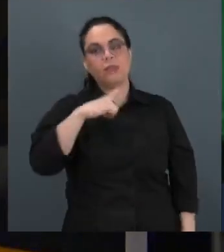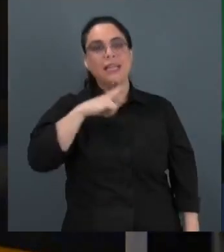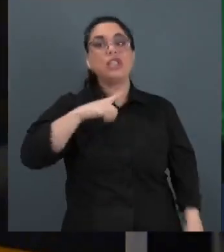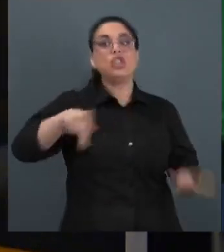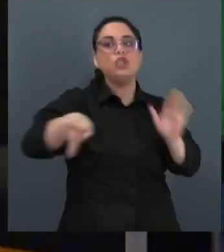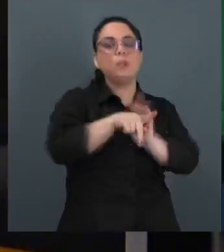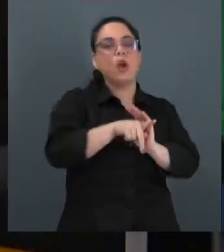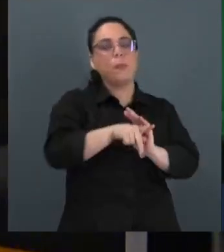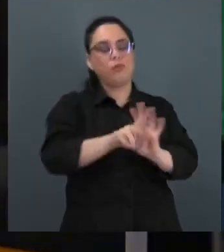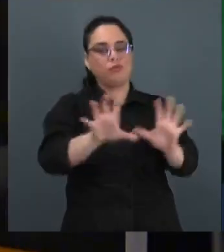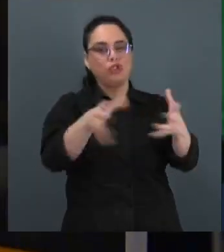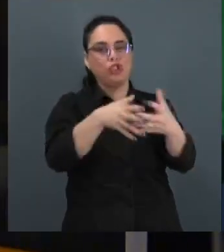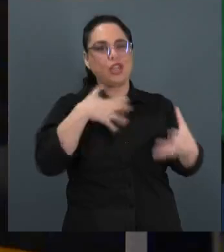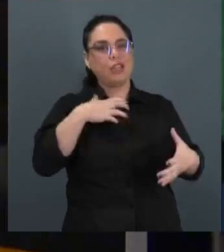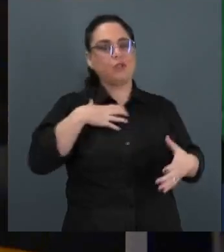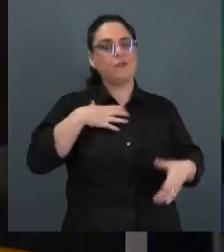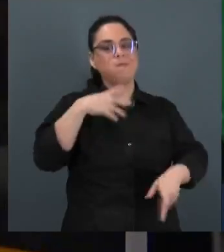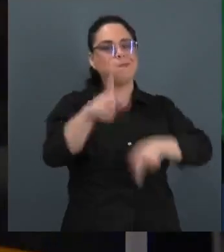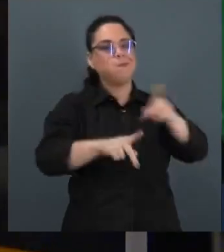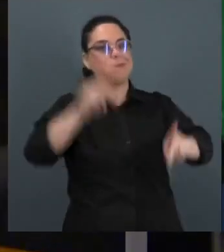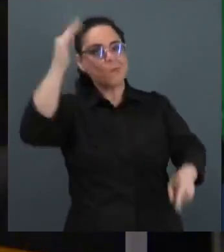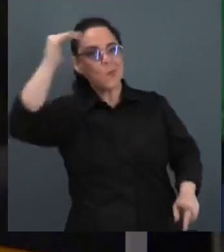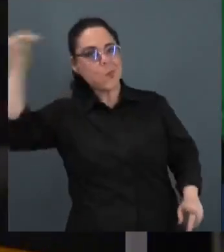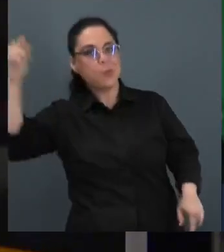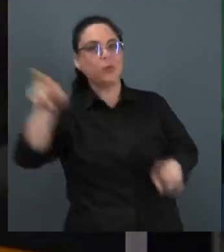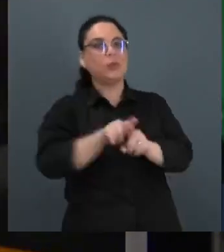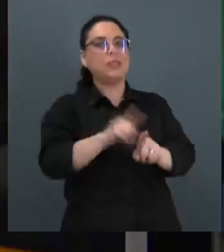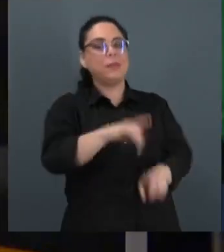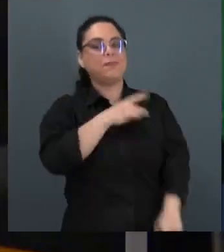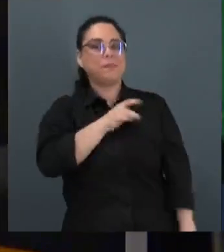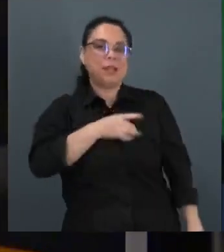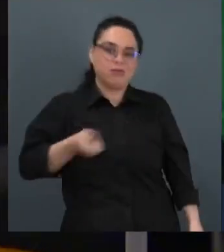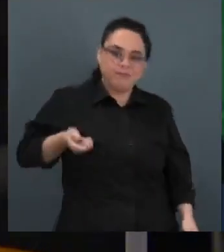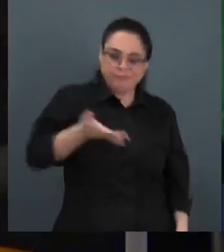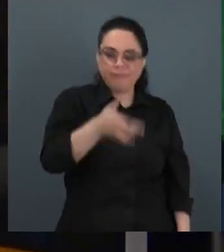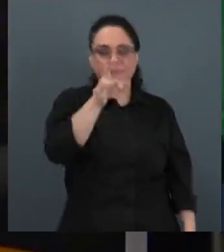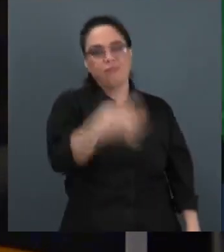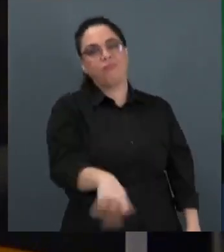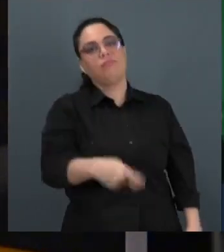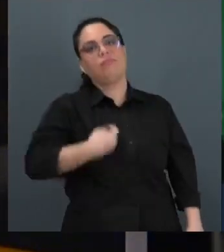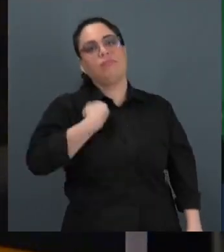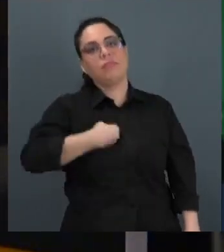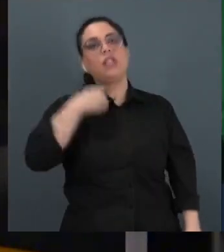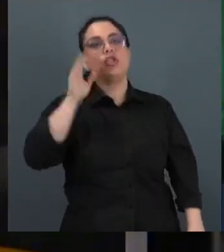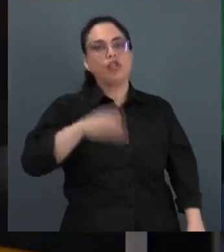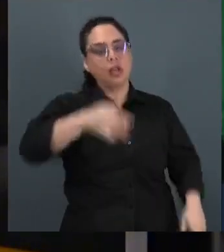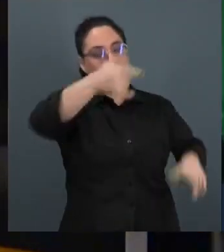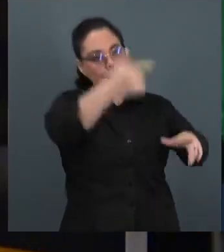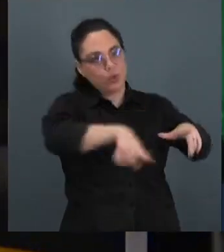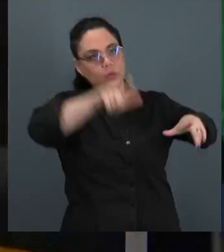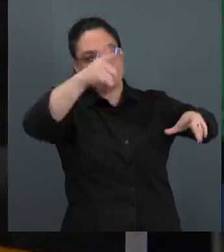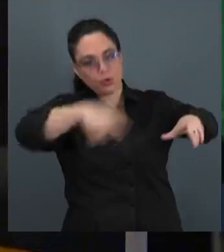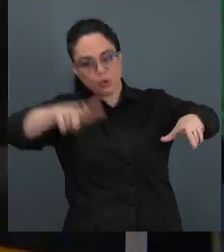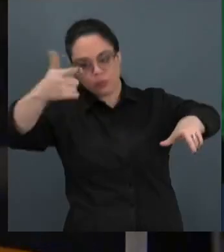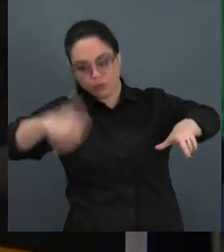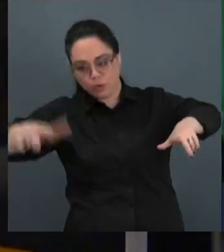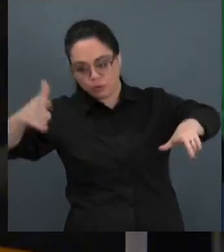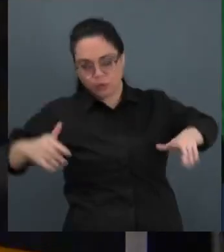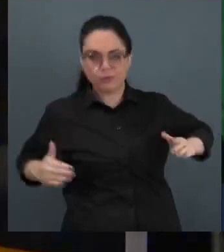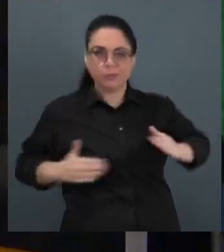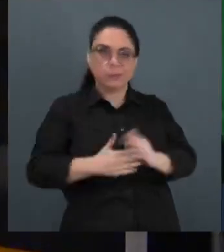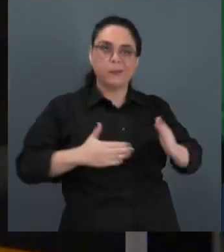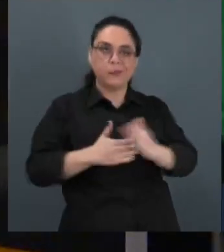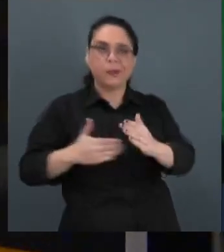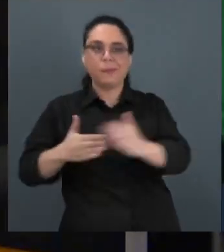populistas e com medidas temerárias de uma fórmula que já foi repetida até a exaustão